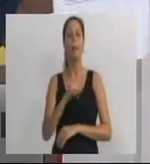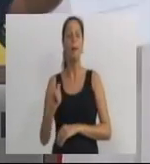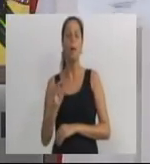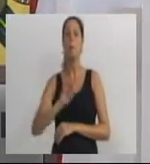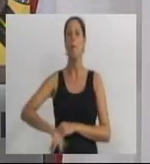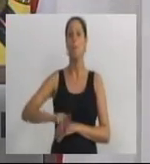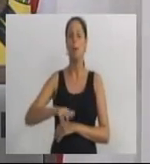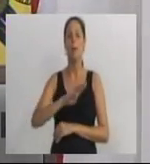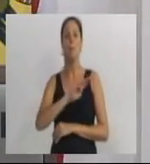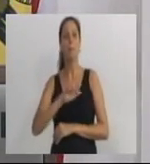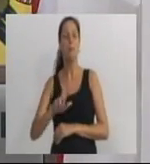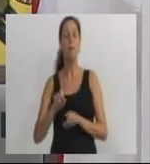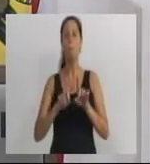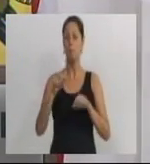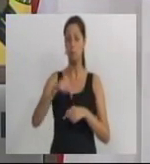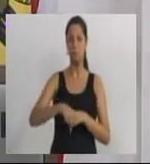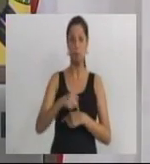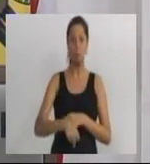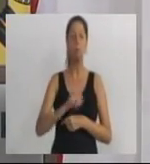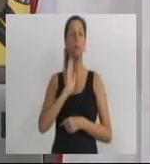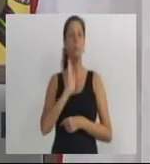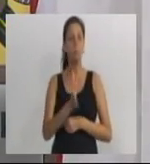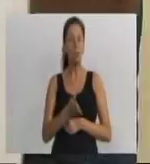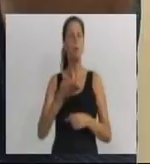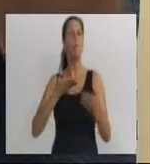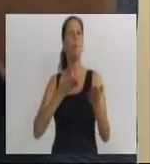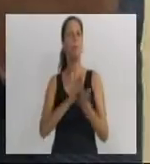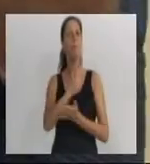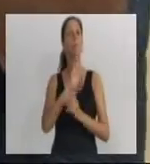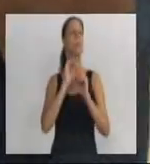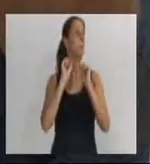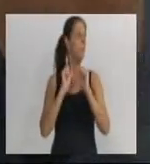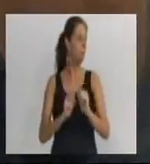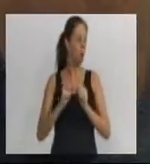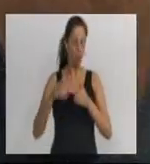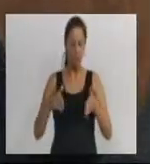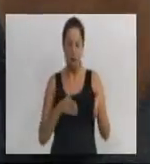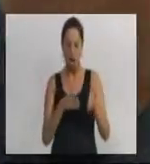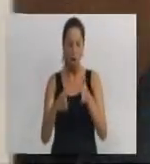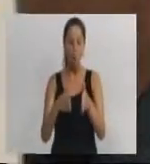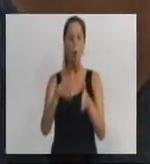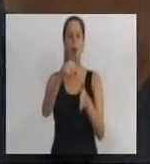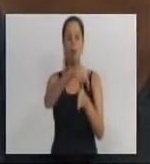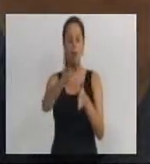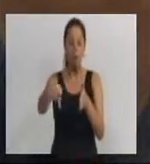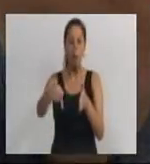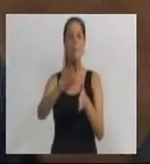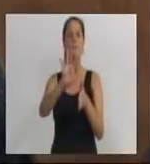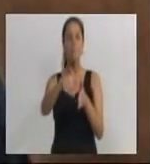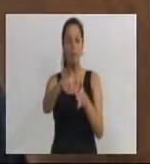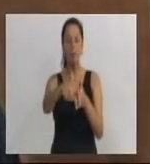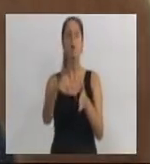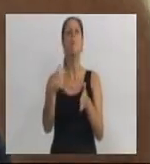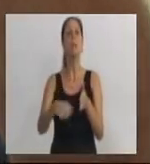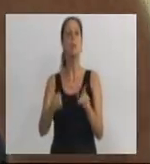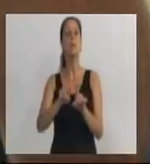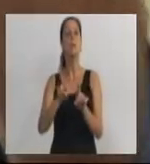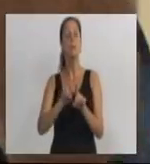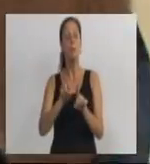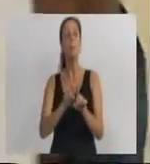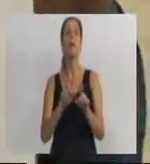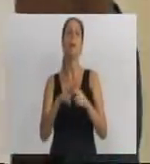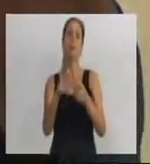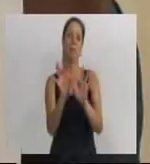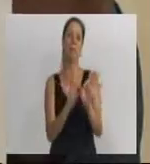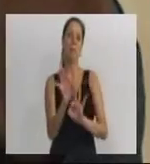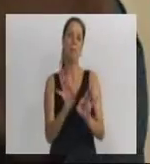Euclides, que aqui autoriza a manutenção até o fim da extensão da Reynold Gutz. Então, nem a lei não está sendo cumprida. Secretário Rafael